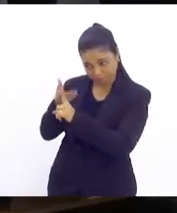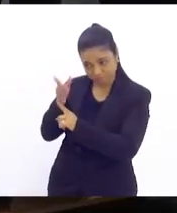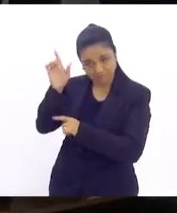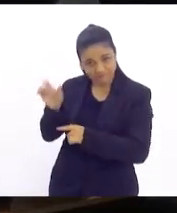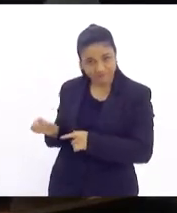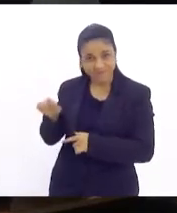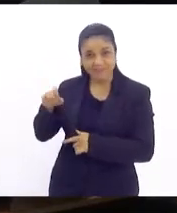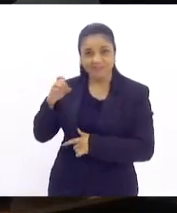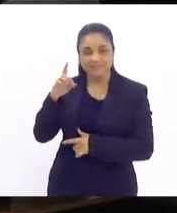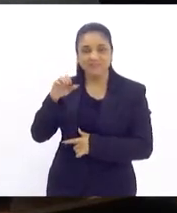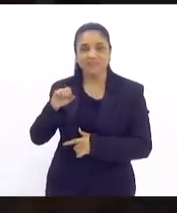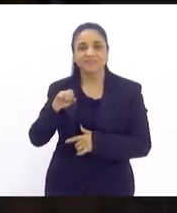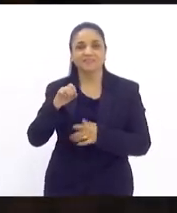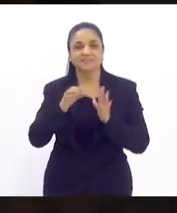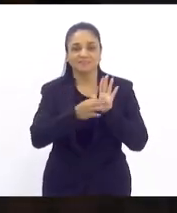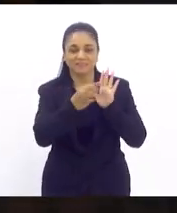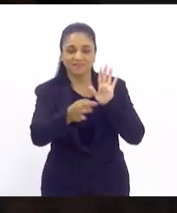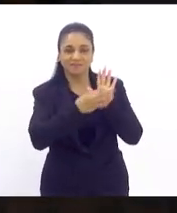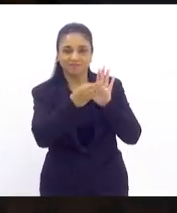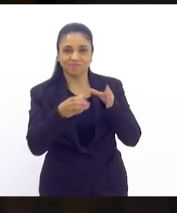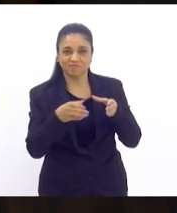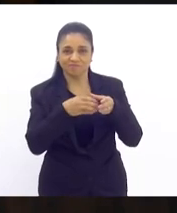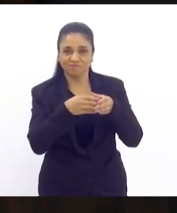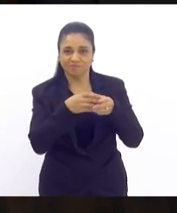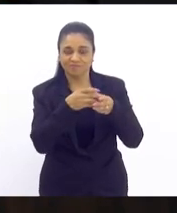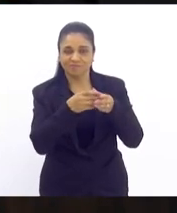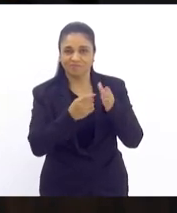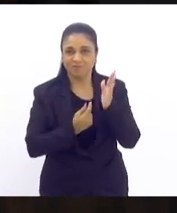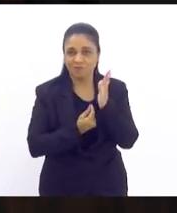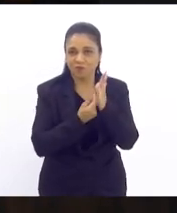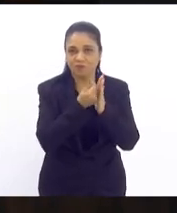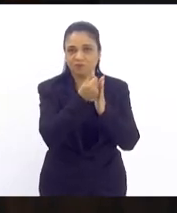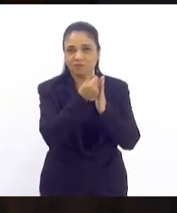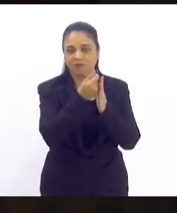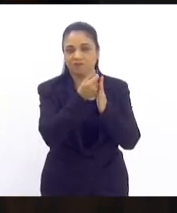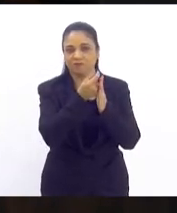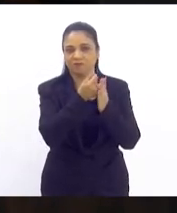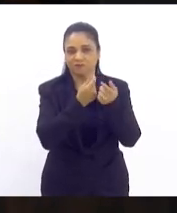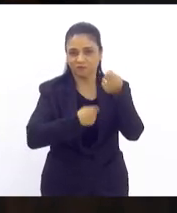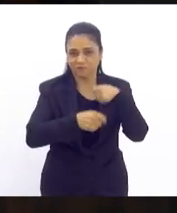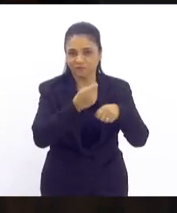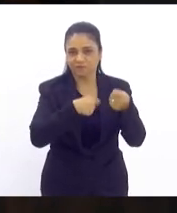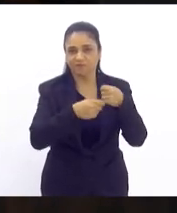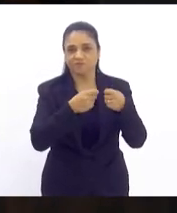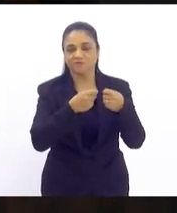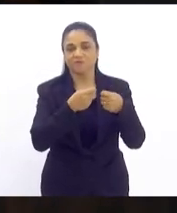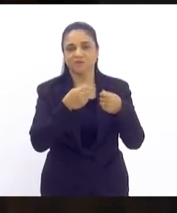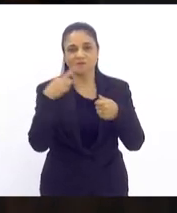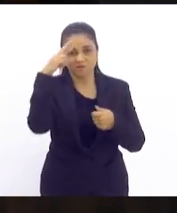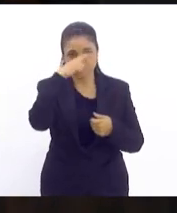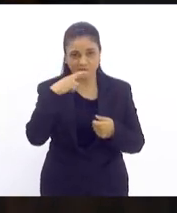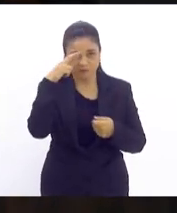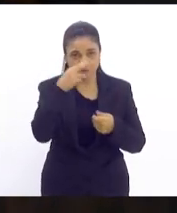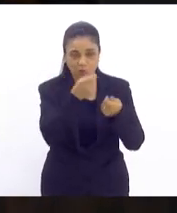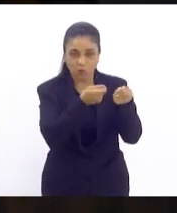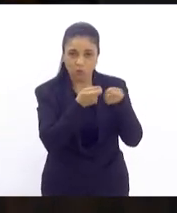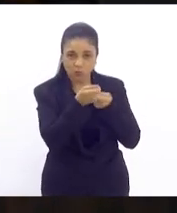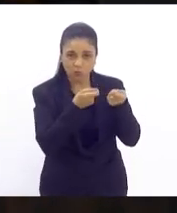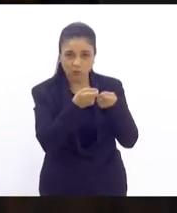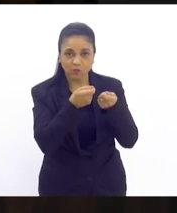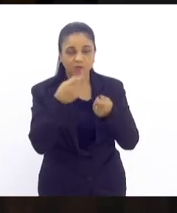para emitir parecer pela comissão de orçamento não orçamento Finanças fiscalização financeira e controle